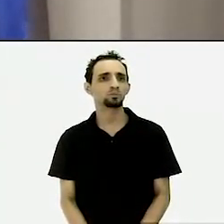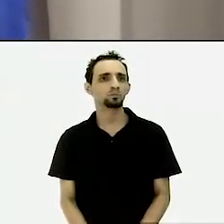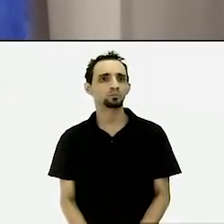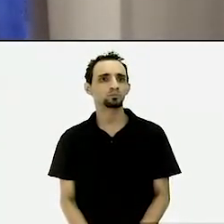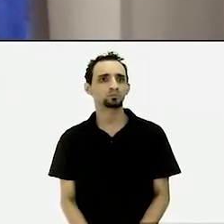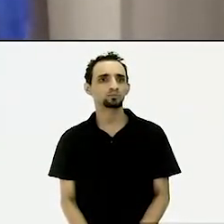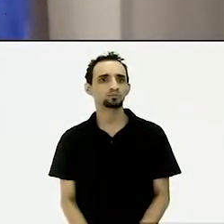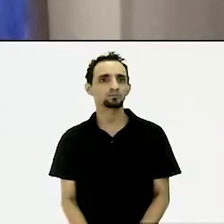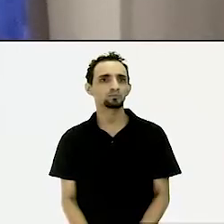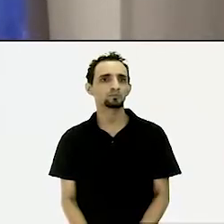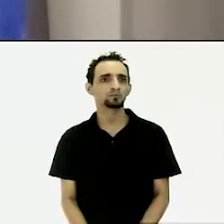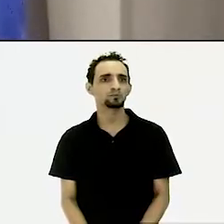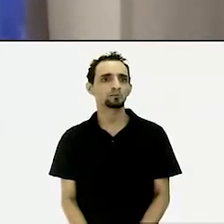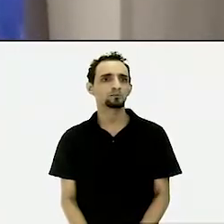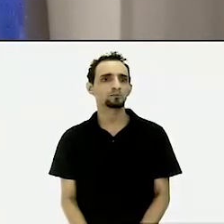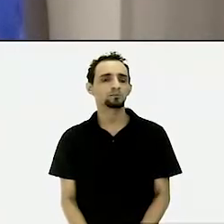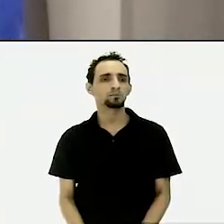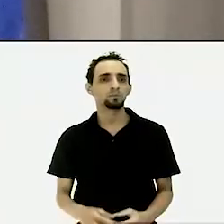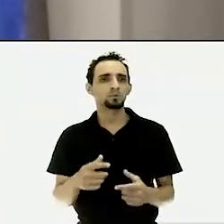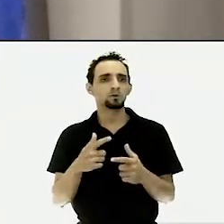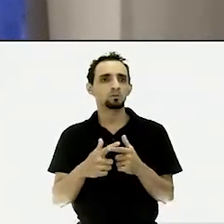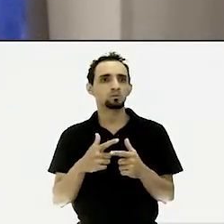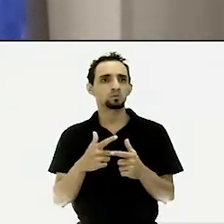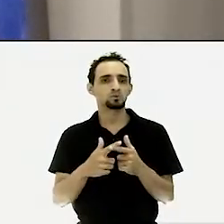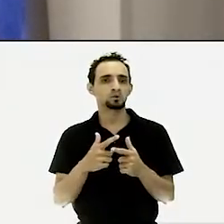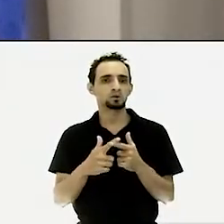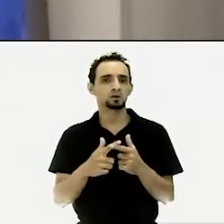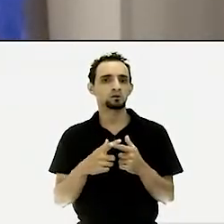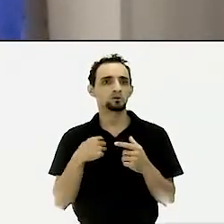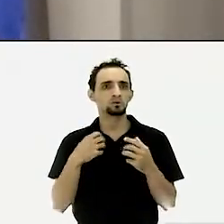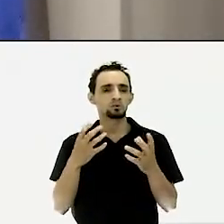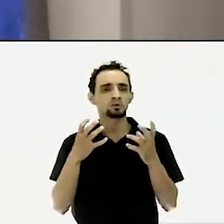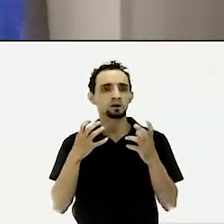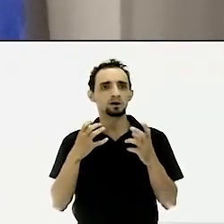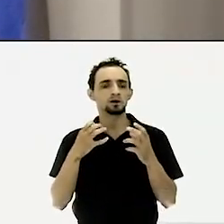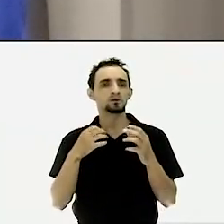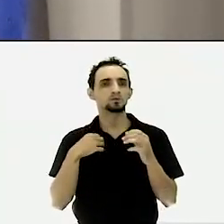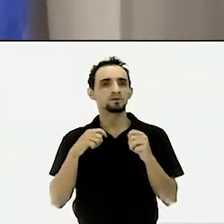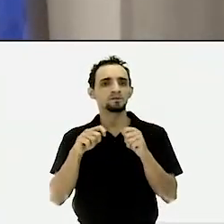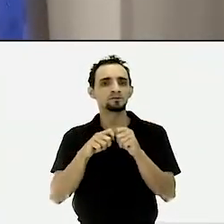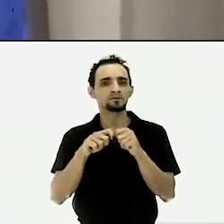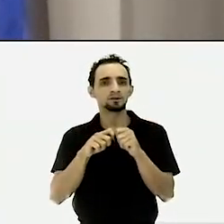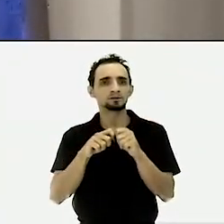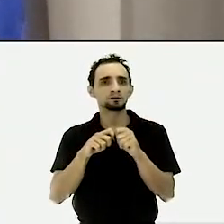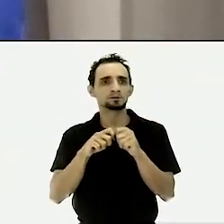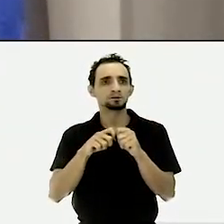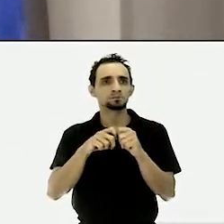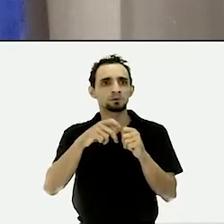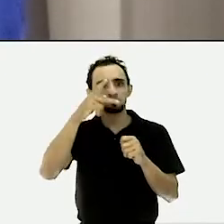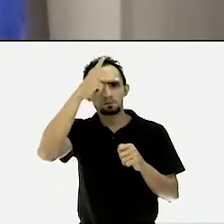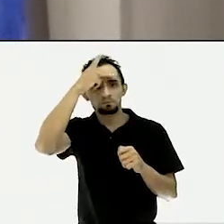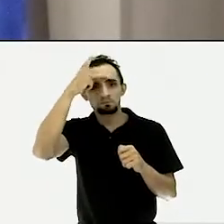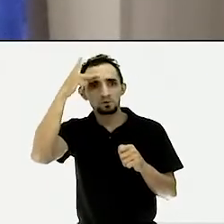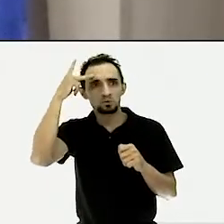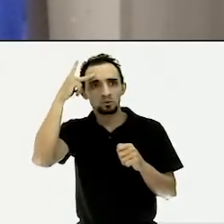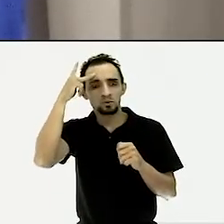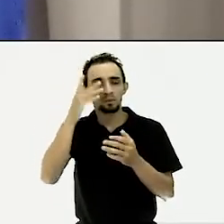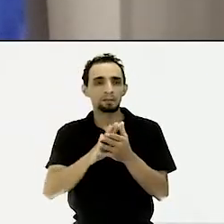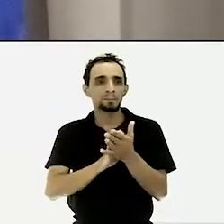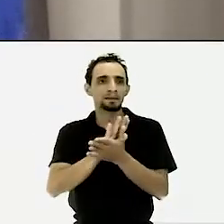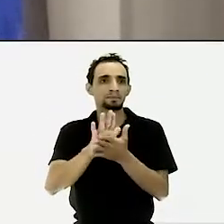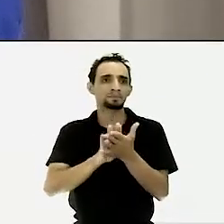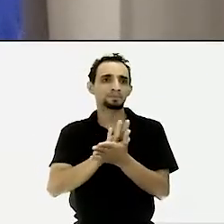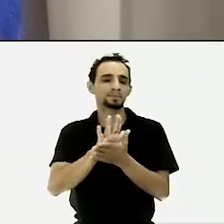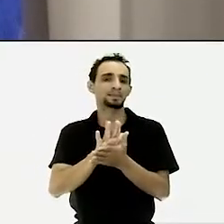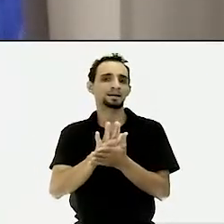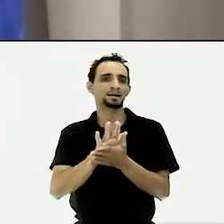cinco pessoas por time pode jogar de fora? Eu não concordo com isso. Pode ser os cinco, pode até jogar. Mas proibir um